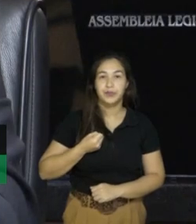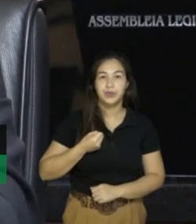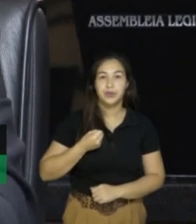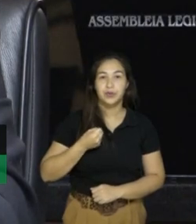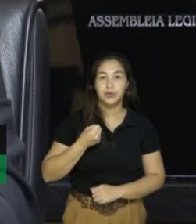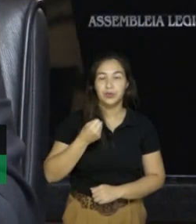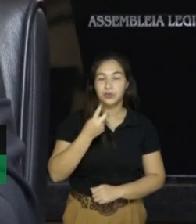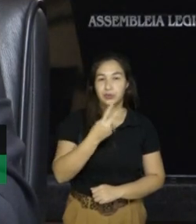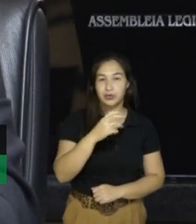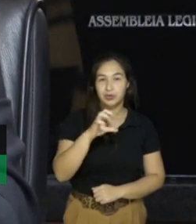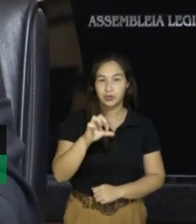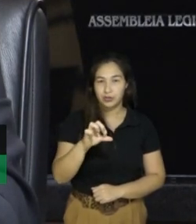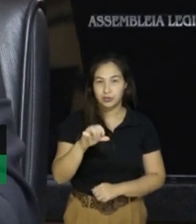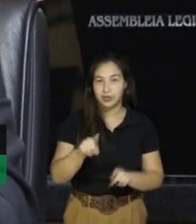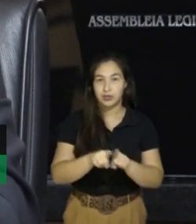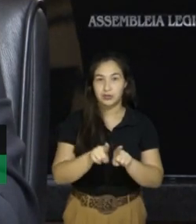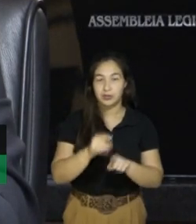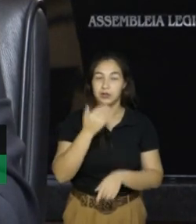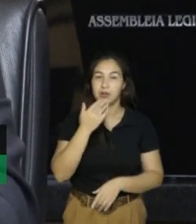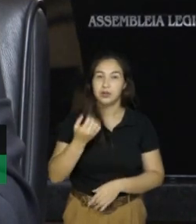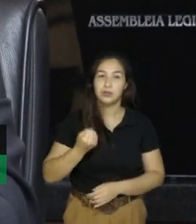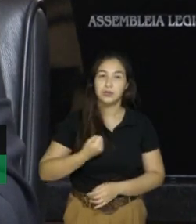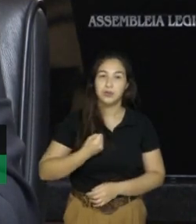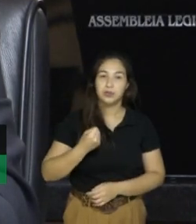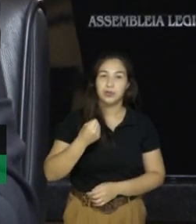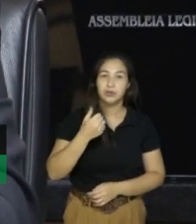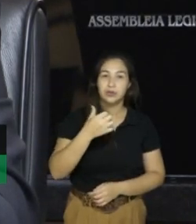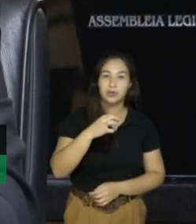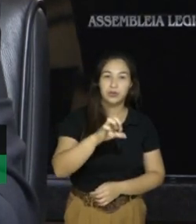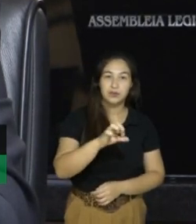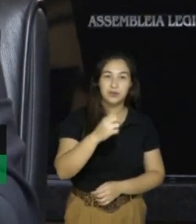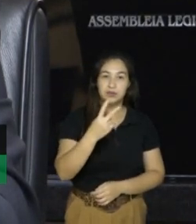e os requerimentos números 925